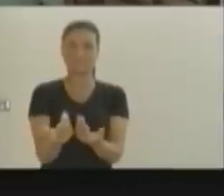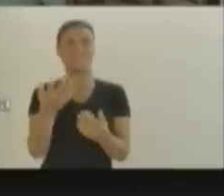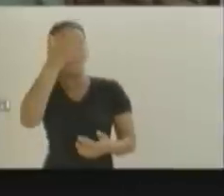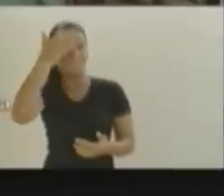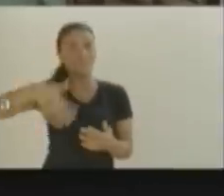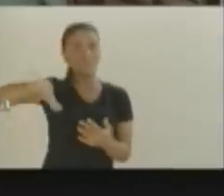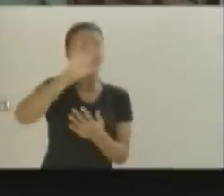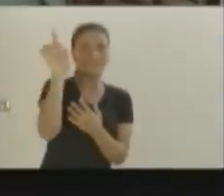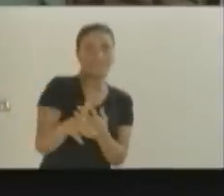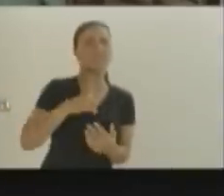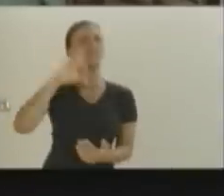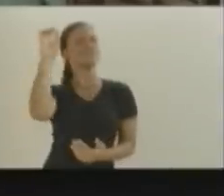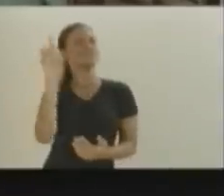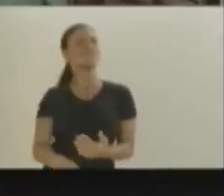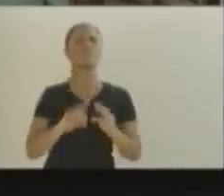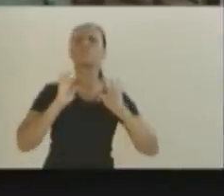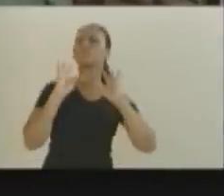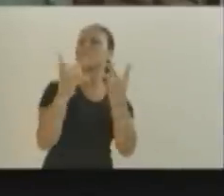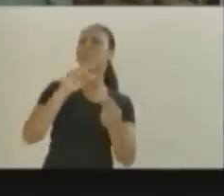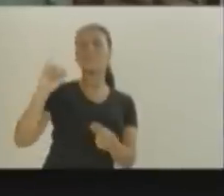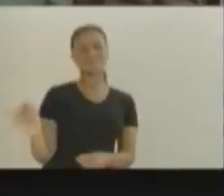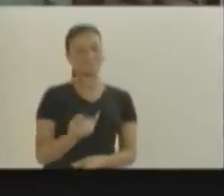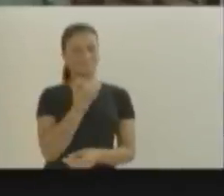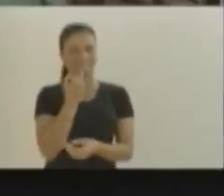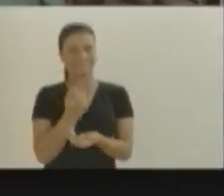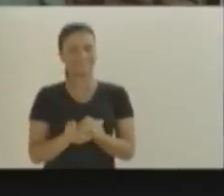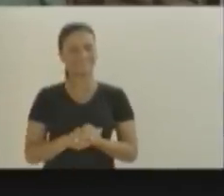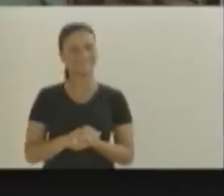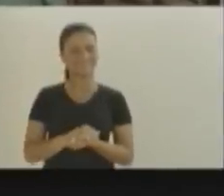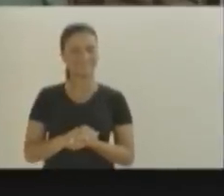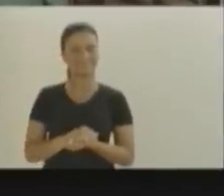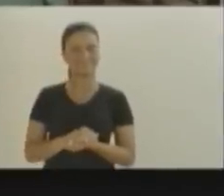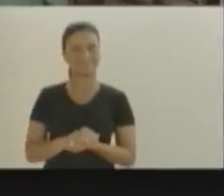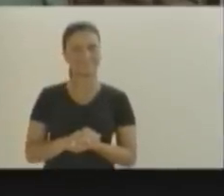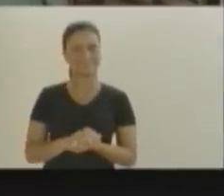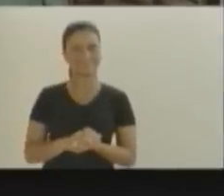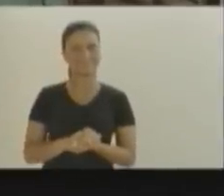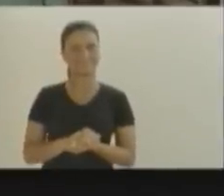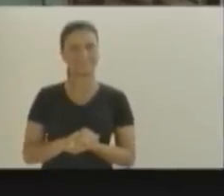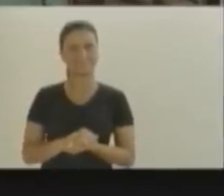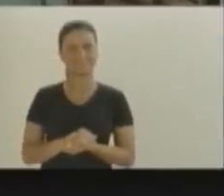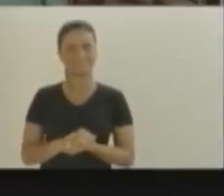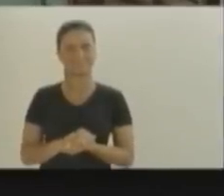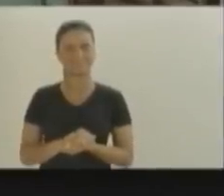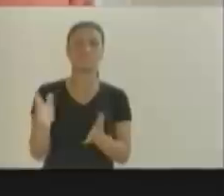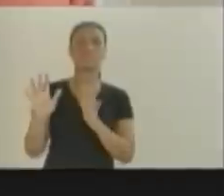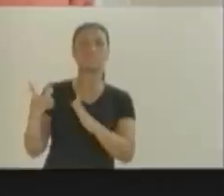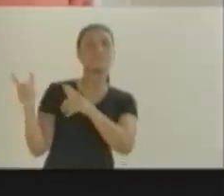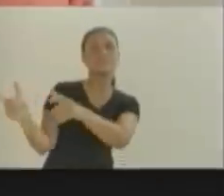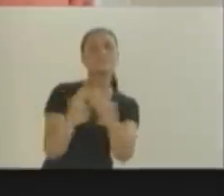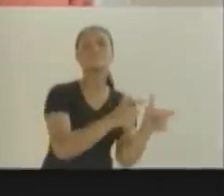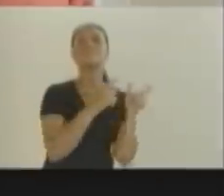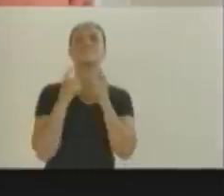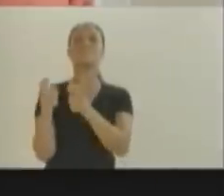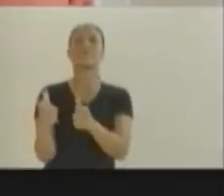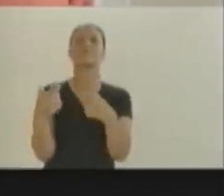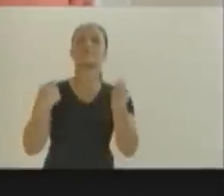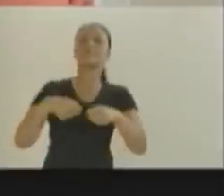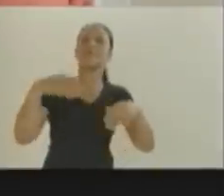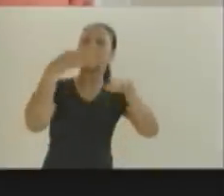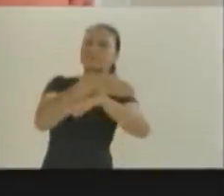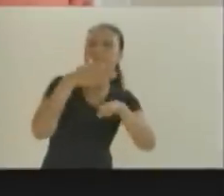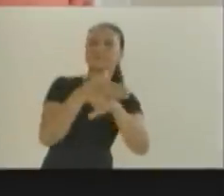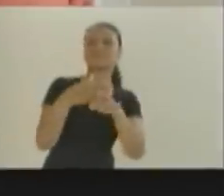As pessoas com deficiência têm direito, como todo mundo, a oportunidades. Os espaços acessíveis